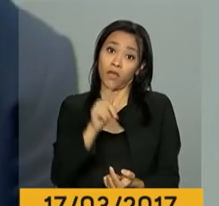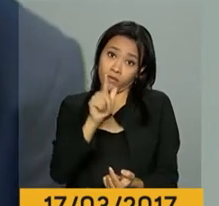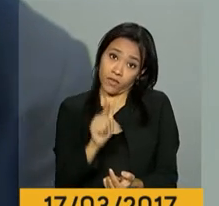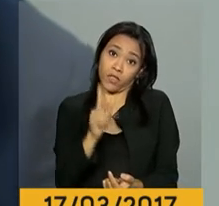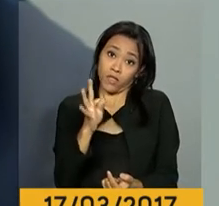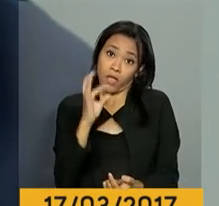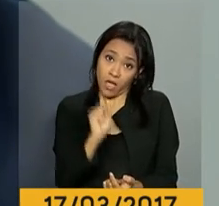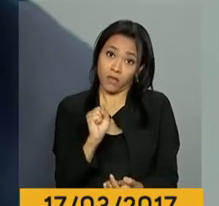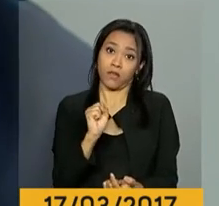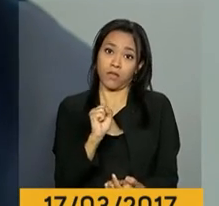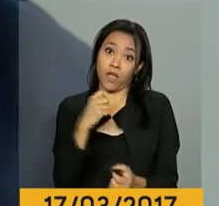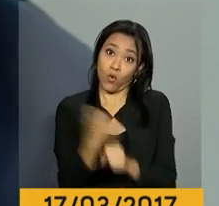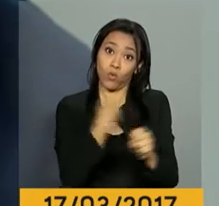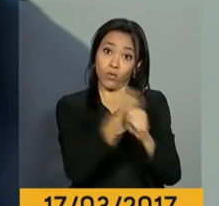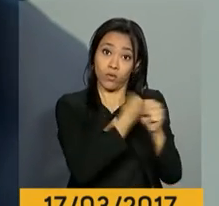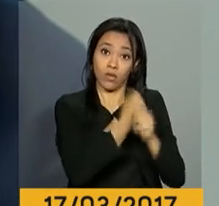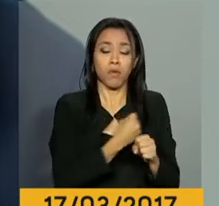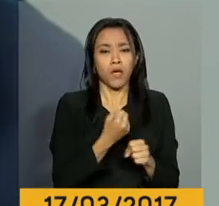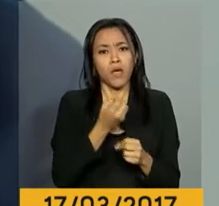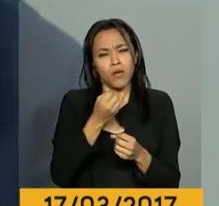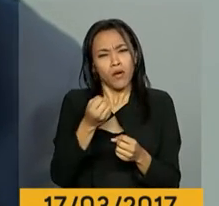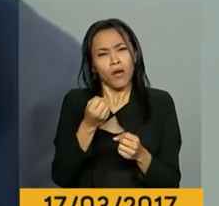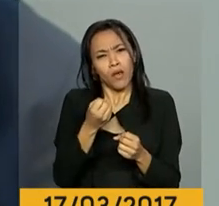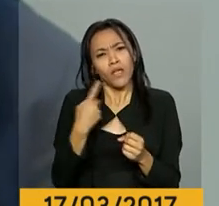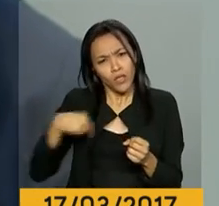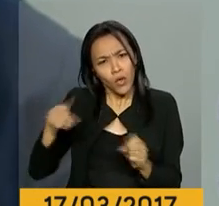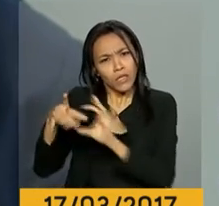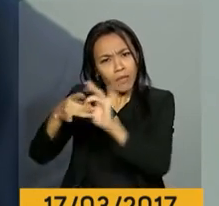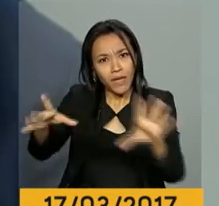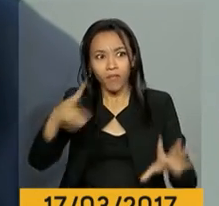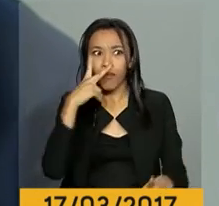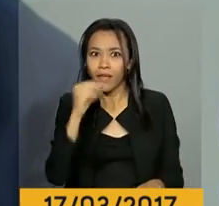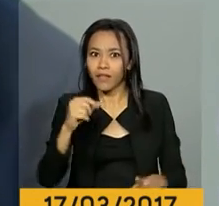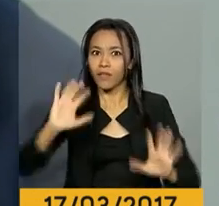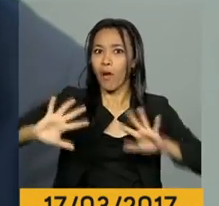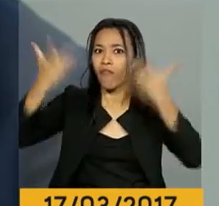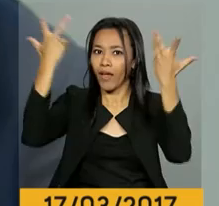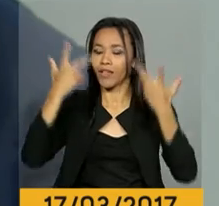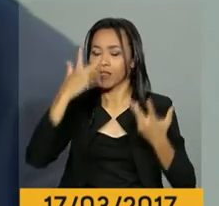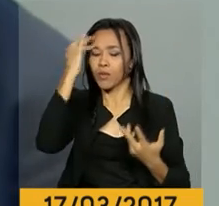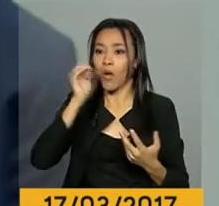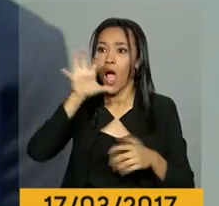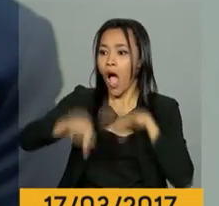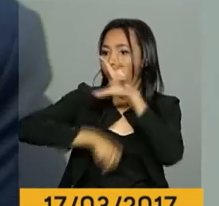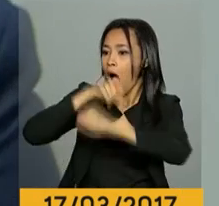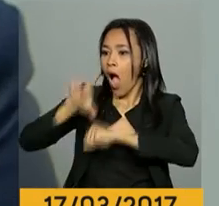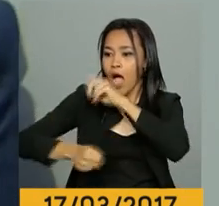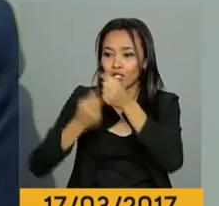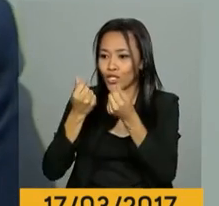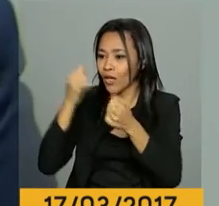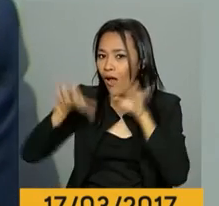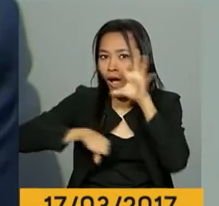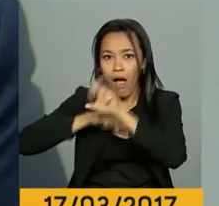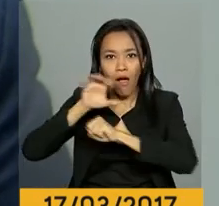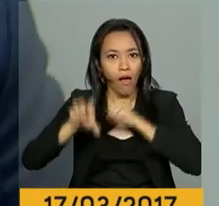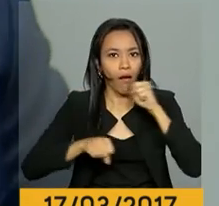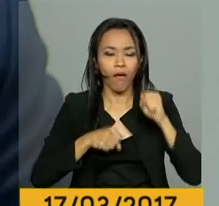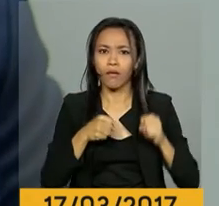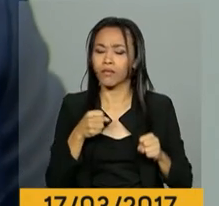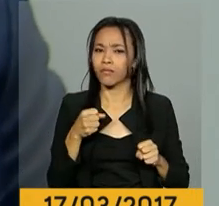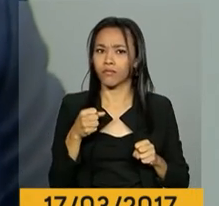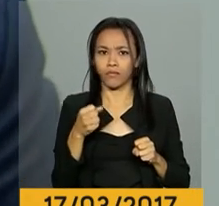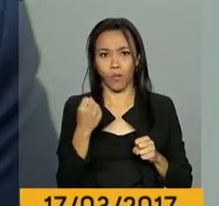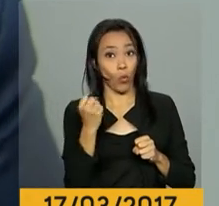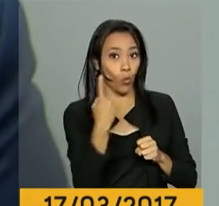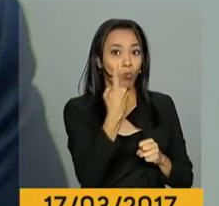fizemos? Liberamos o Fundo de Garantia. Os senhores têm visto que ela tem sido uma festa, não é? As pessoas vão lá, ela tem dois